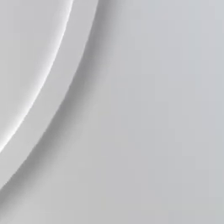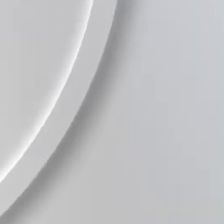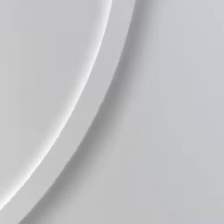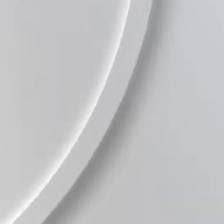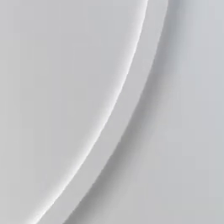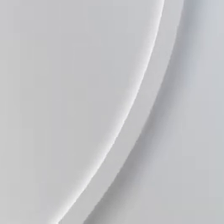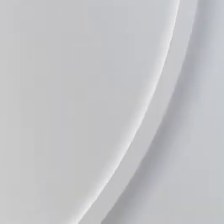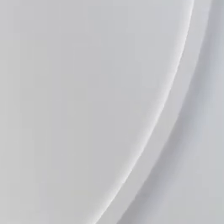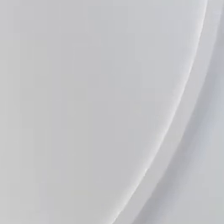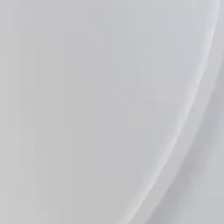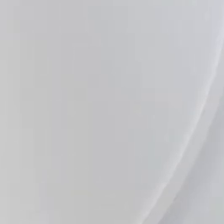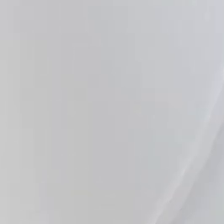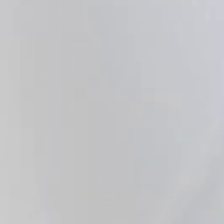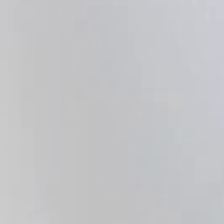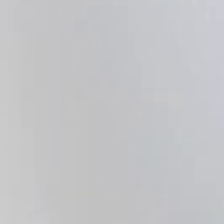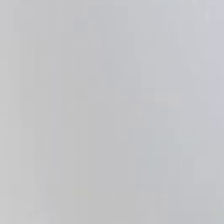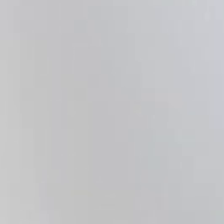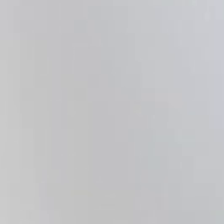é